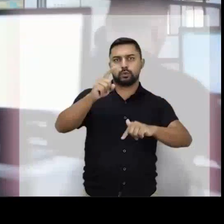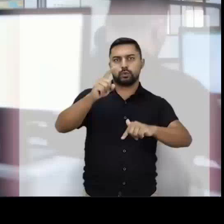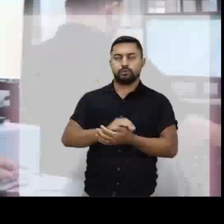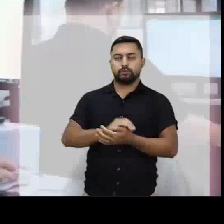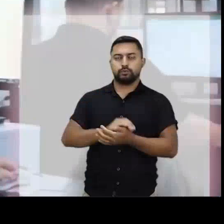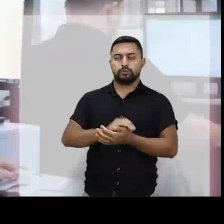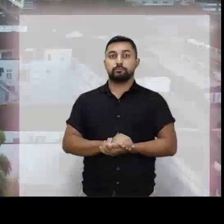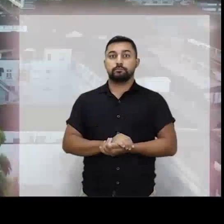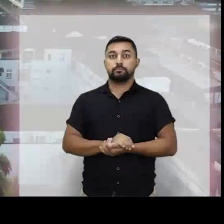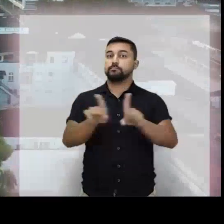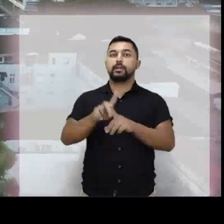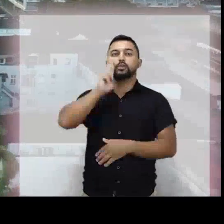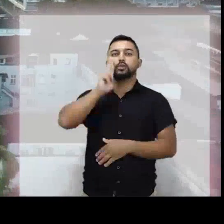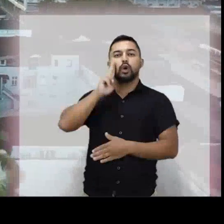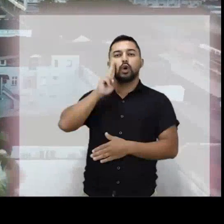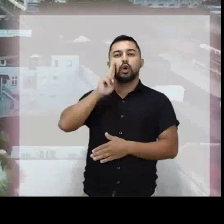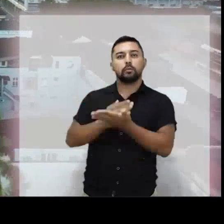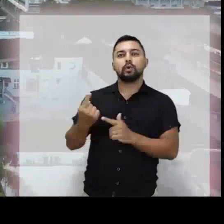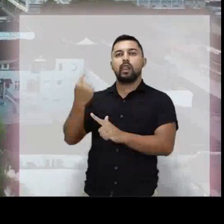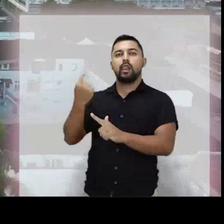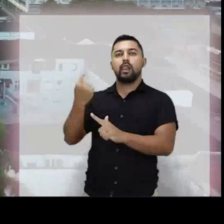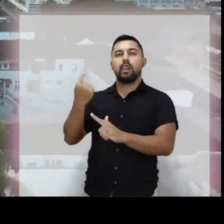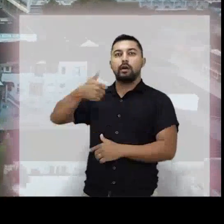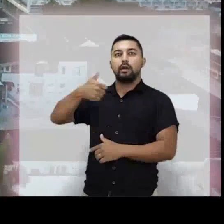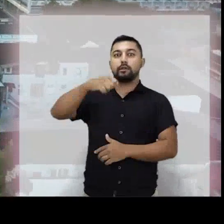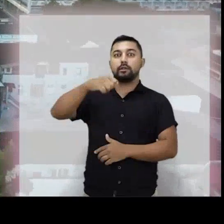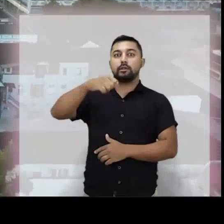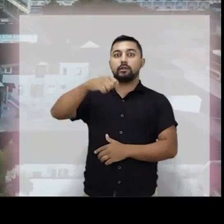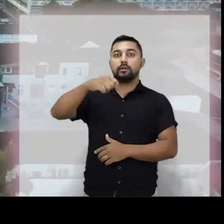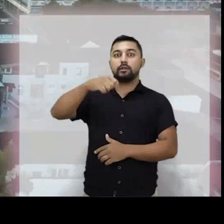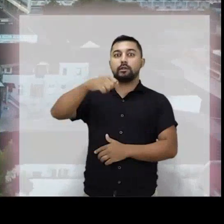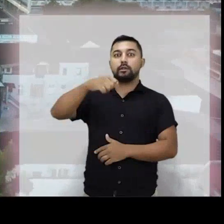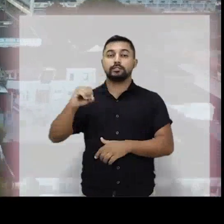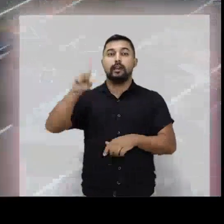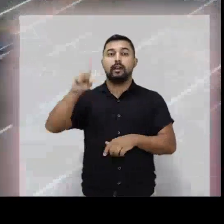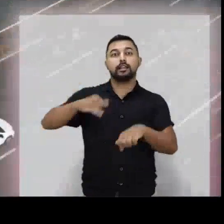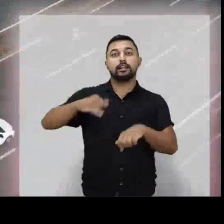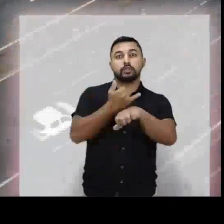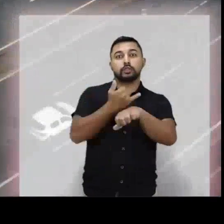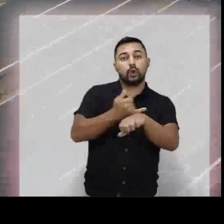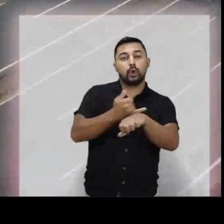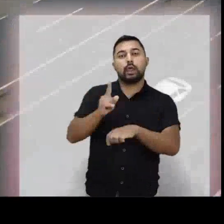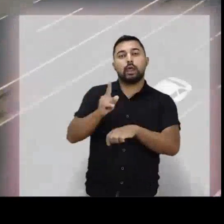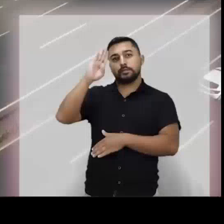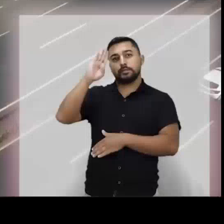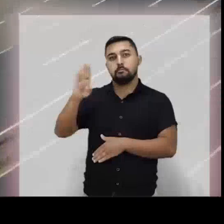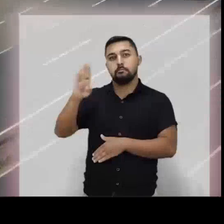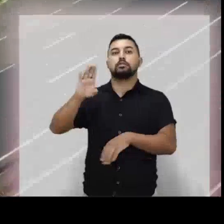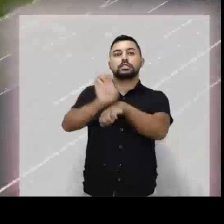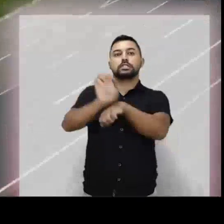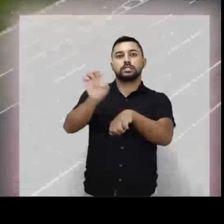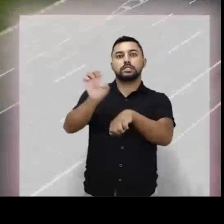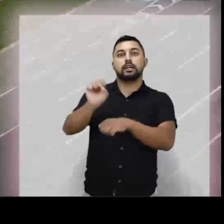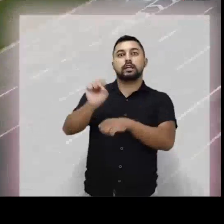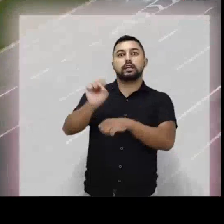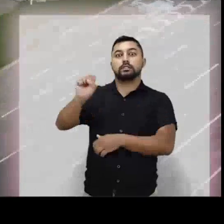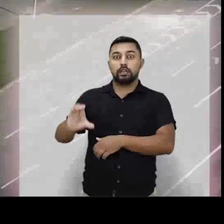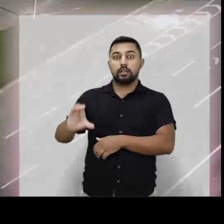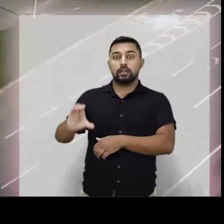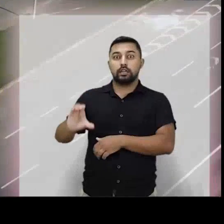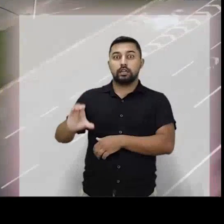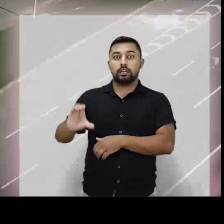produto. Nossa história começou em 1990 na cidade de Joinville, no principal polo industrial do estado de